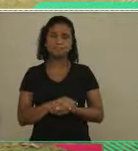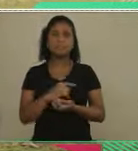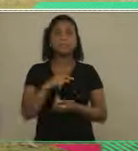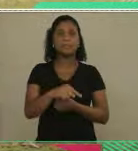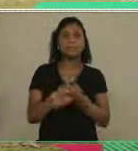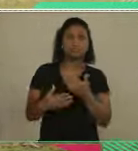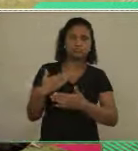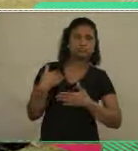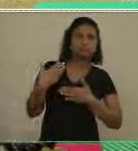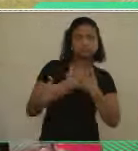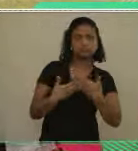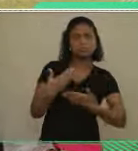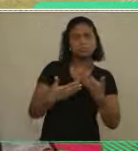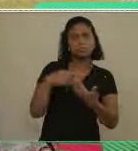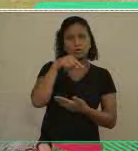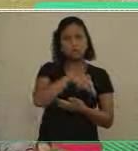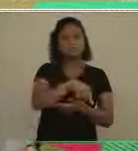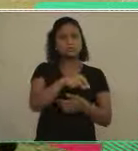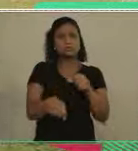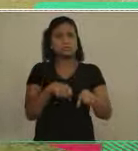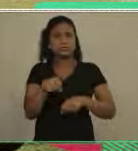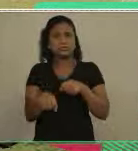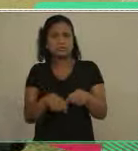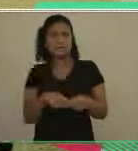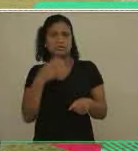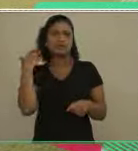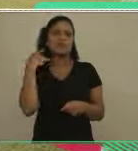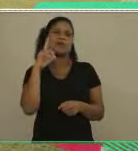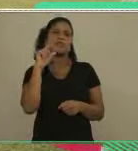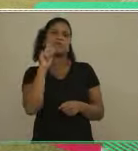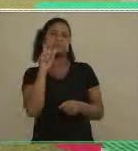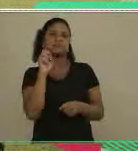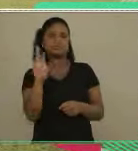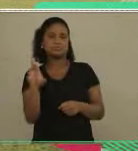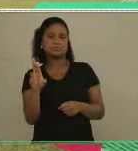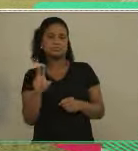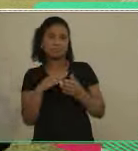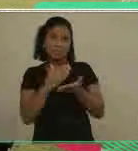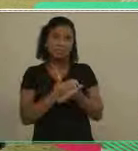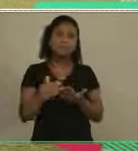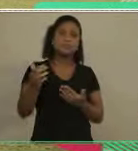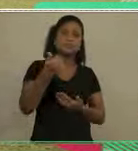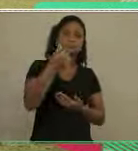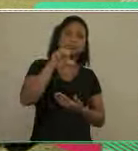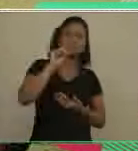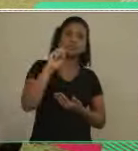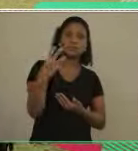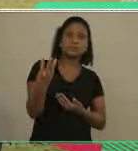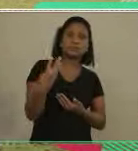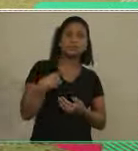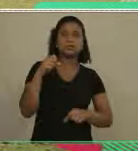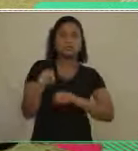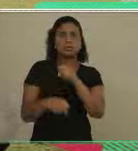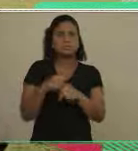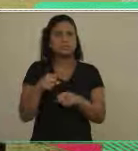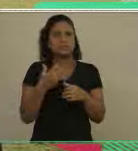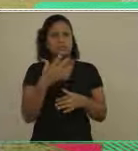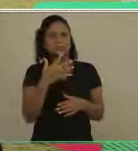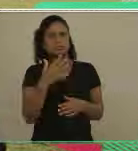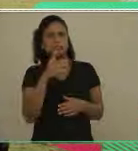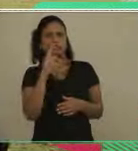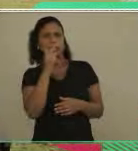pegar uma bicicleta como lazer que foi a partir de 83 e pedalar mais ou menos como lazer de